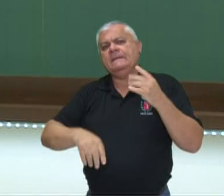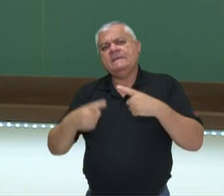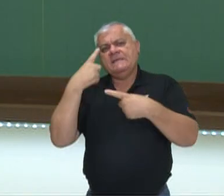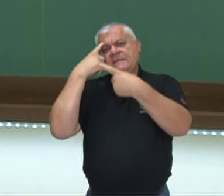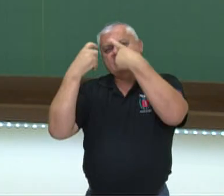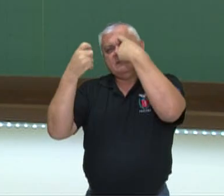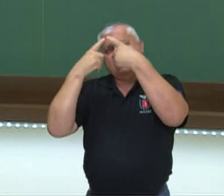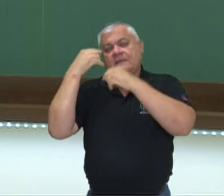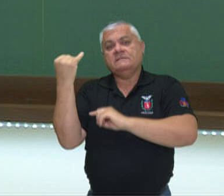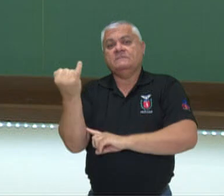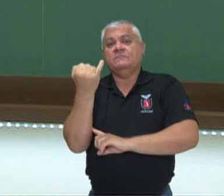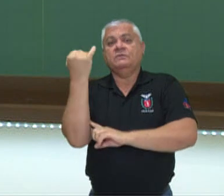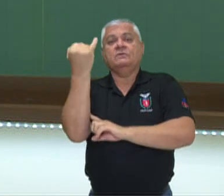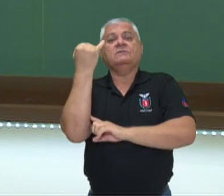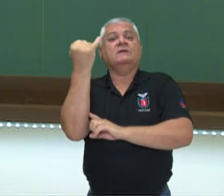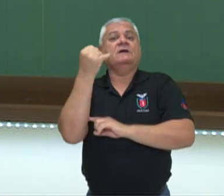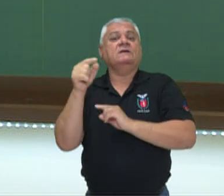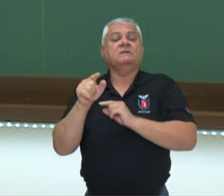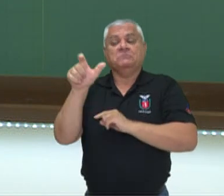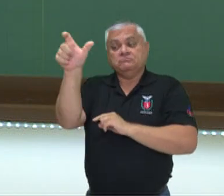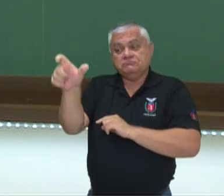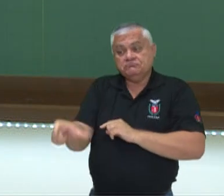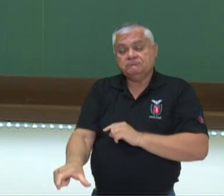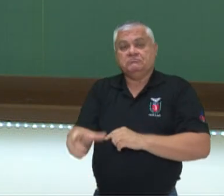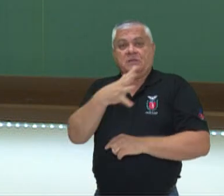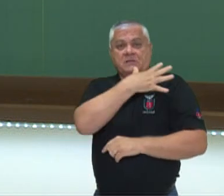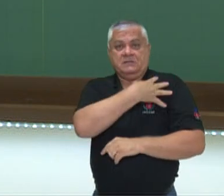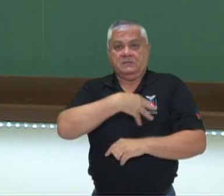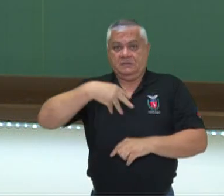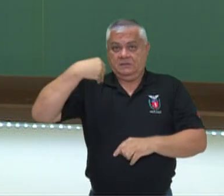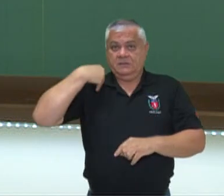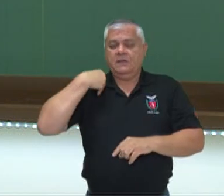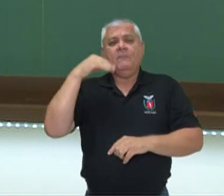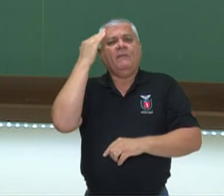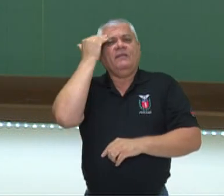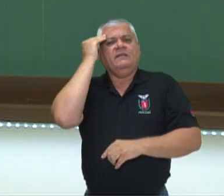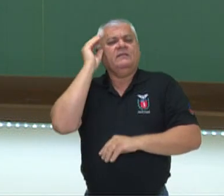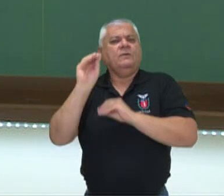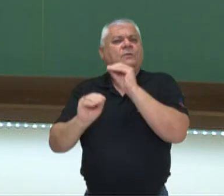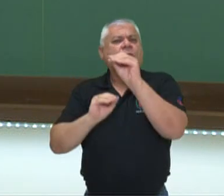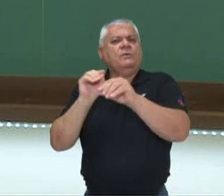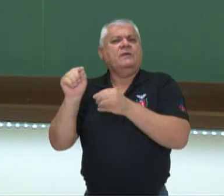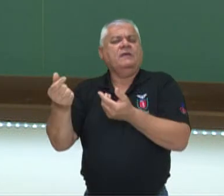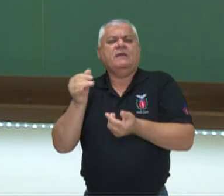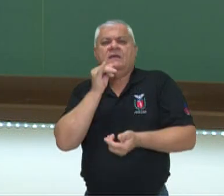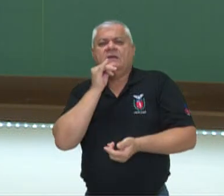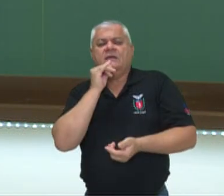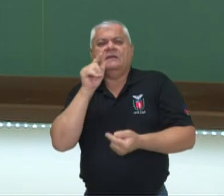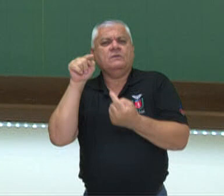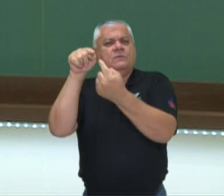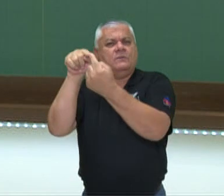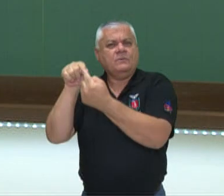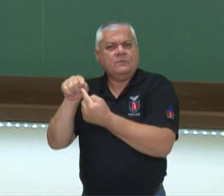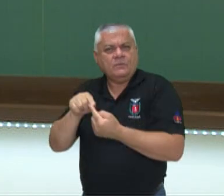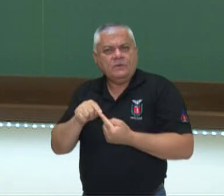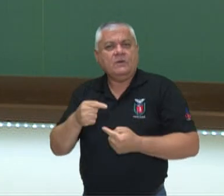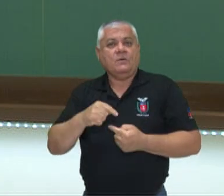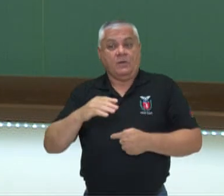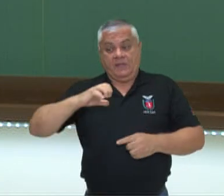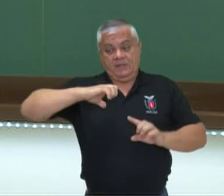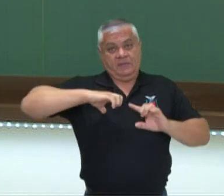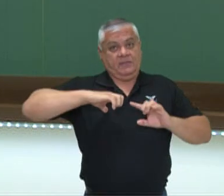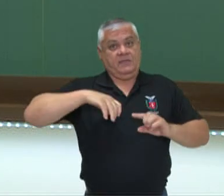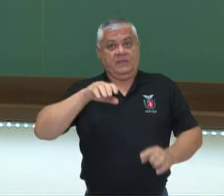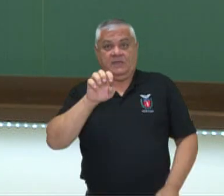ideias essenciais de Aristóteles para compreender a relação dessas ideias com a